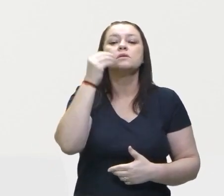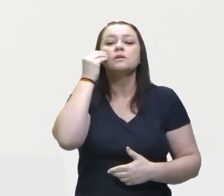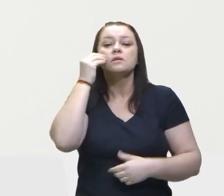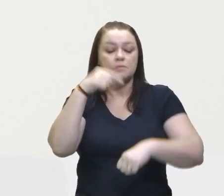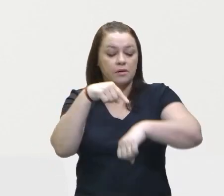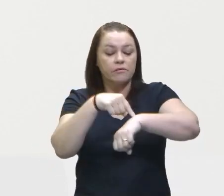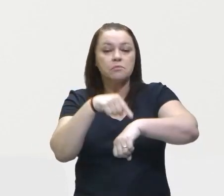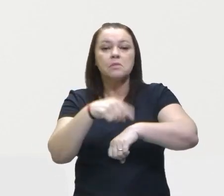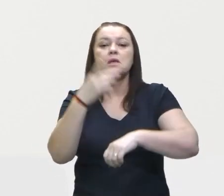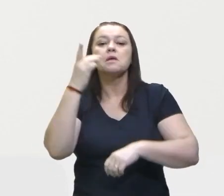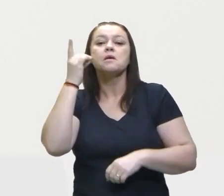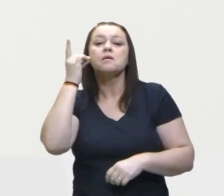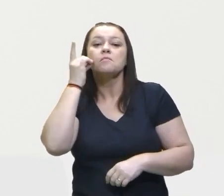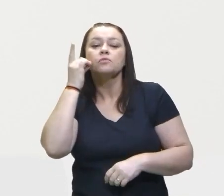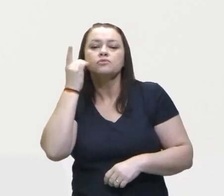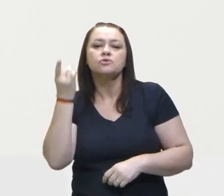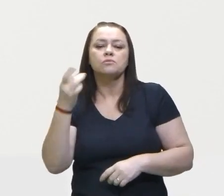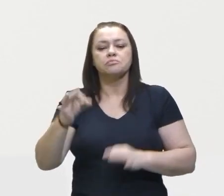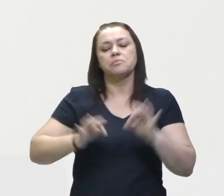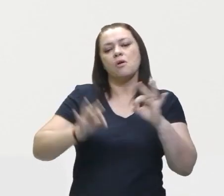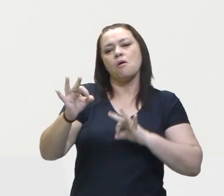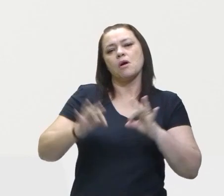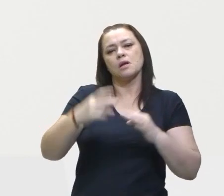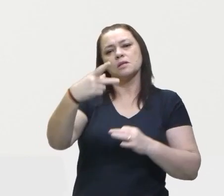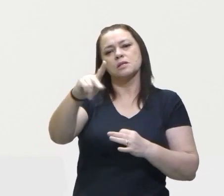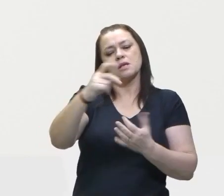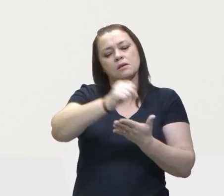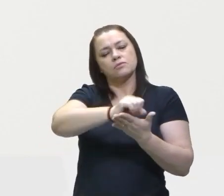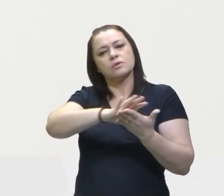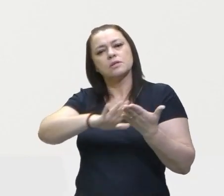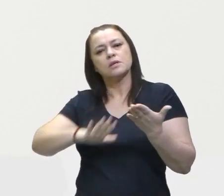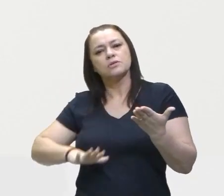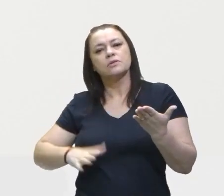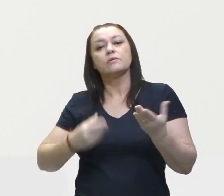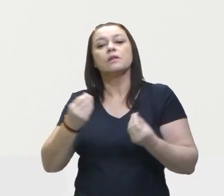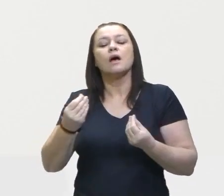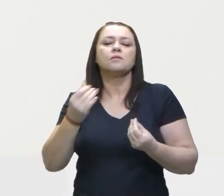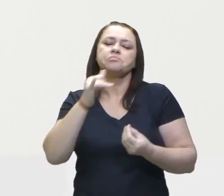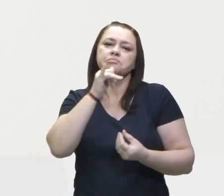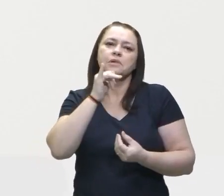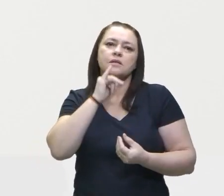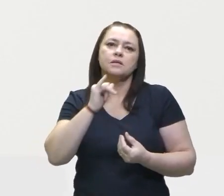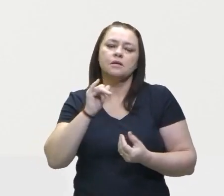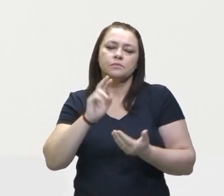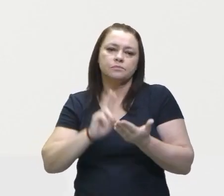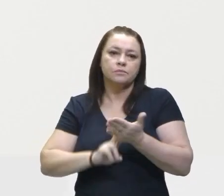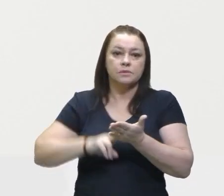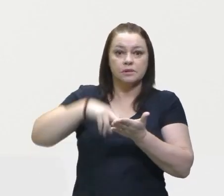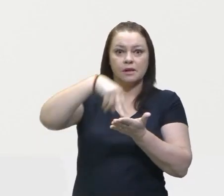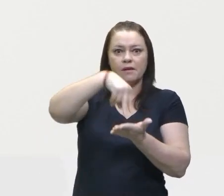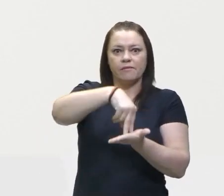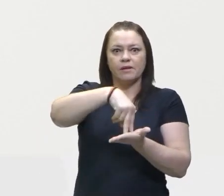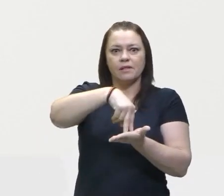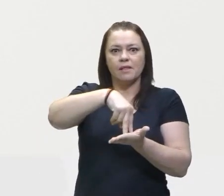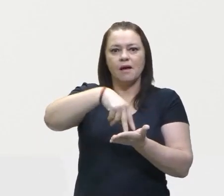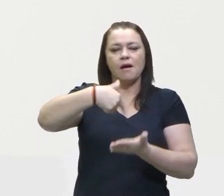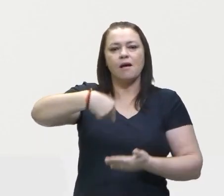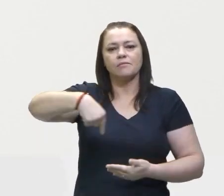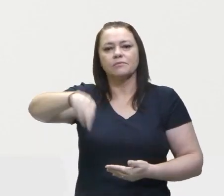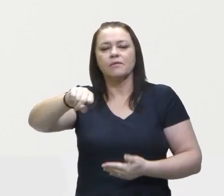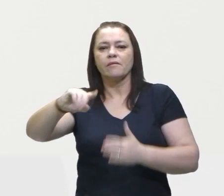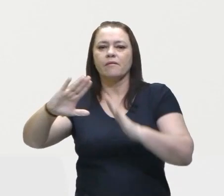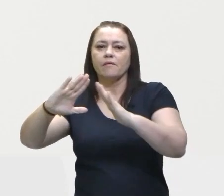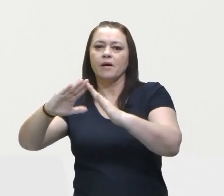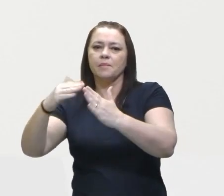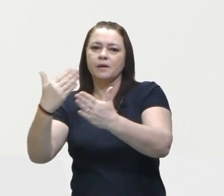e organizar suas atividades diárias? Como se levantar, ir para a escola, sair